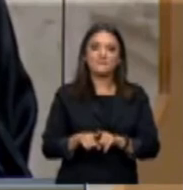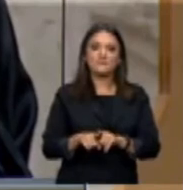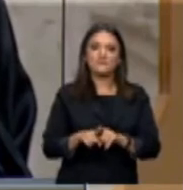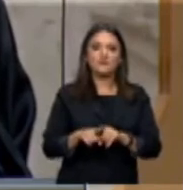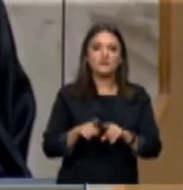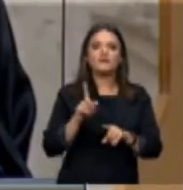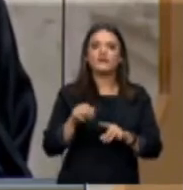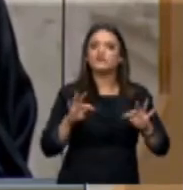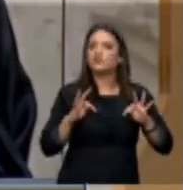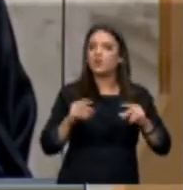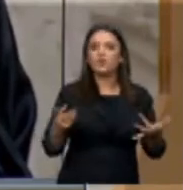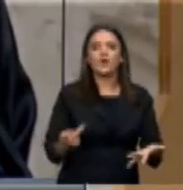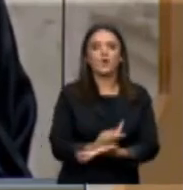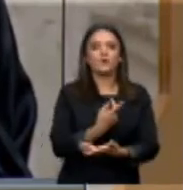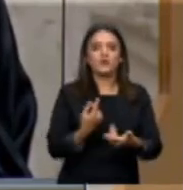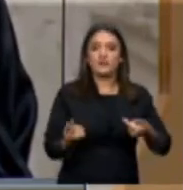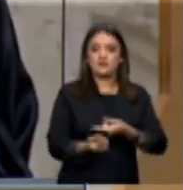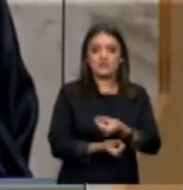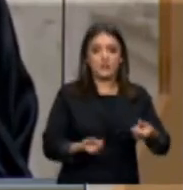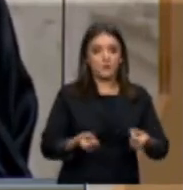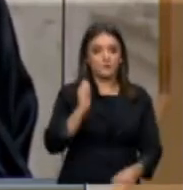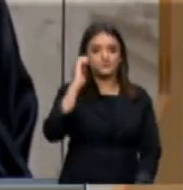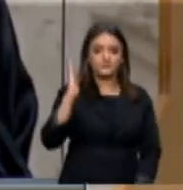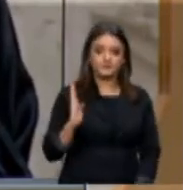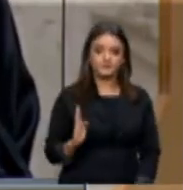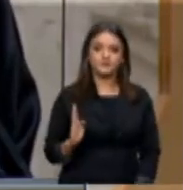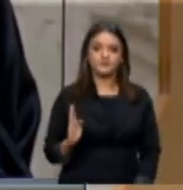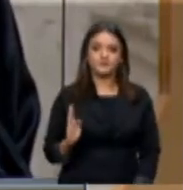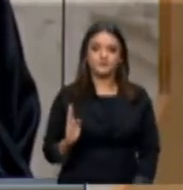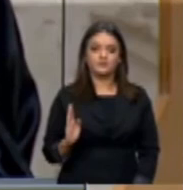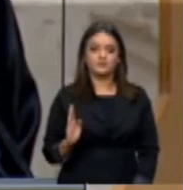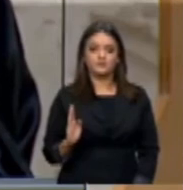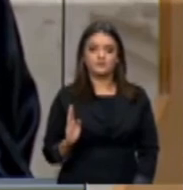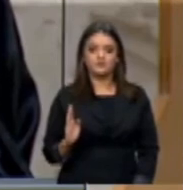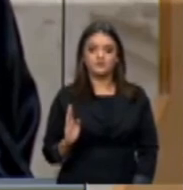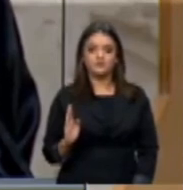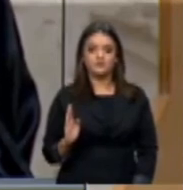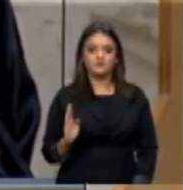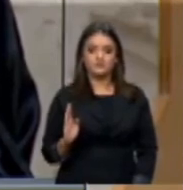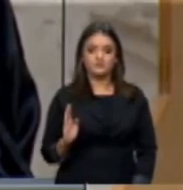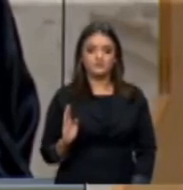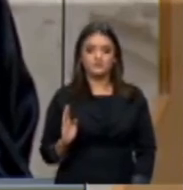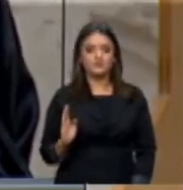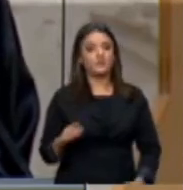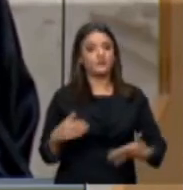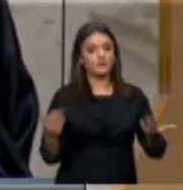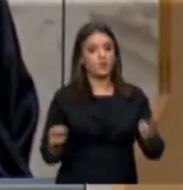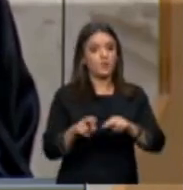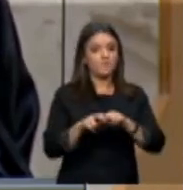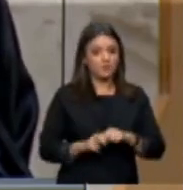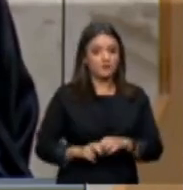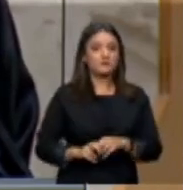o que acontece na economia brasileira, é que este Procurador-Geral da República